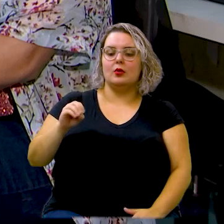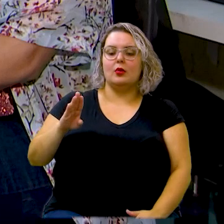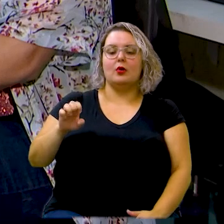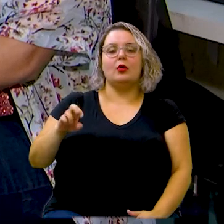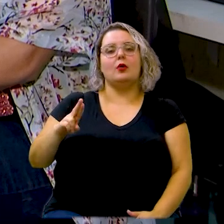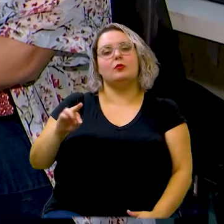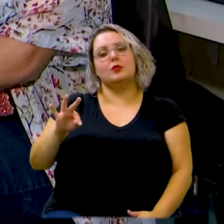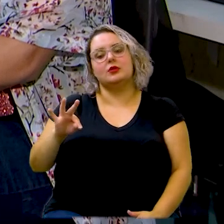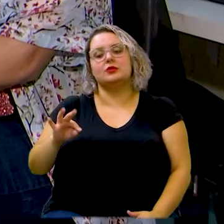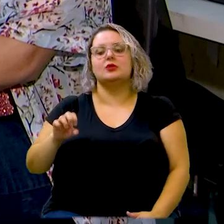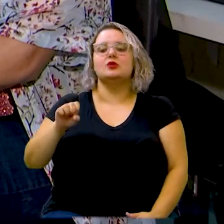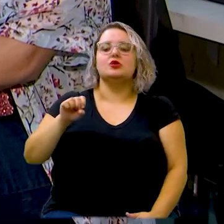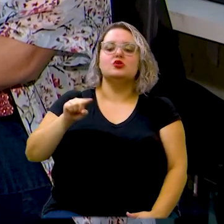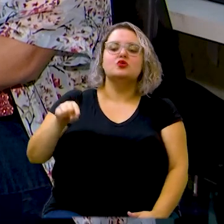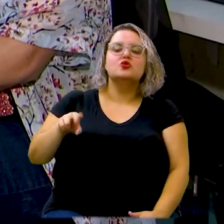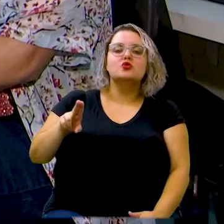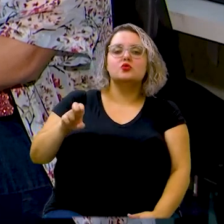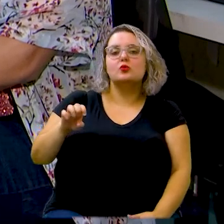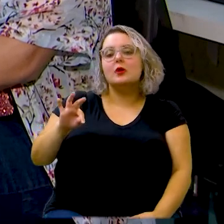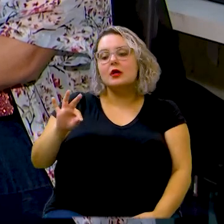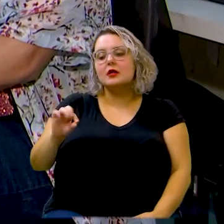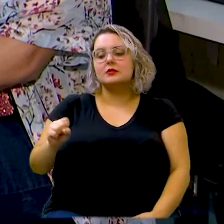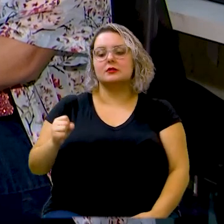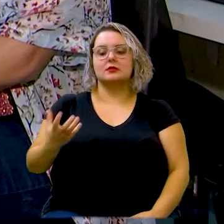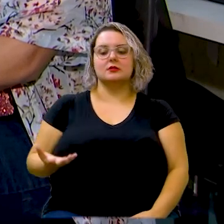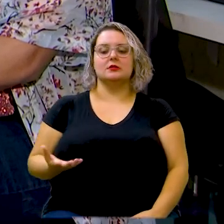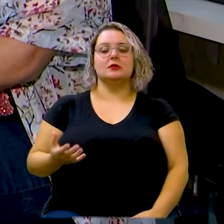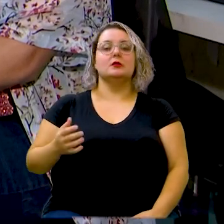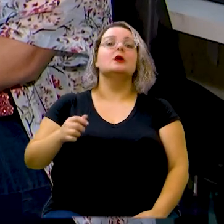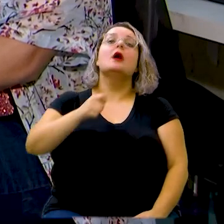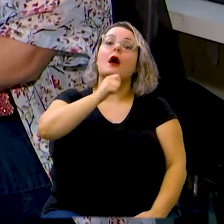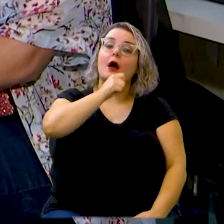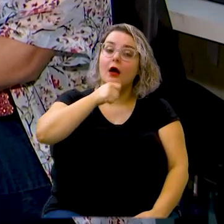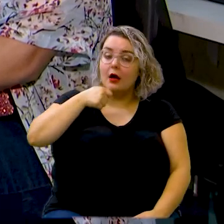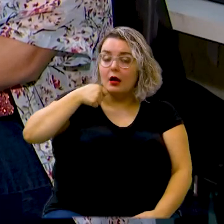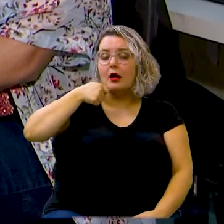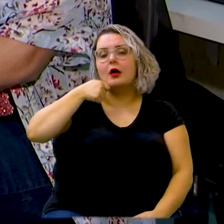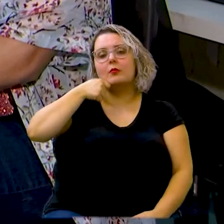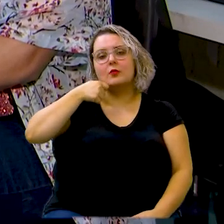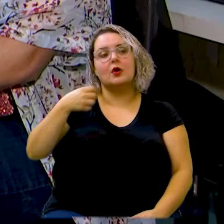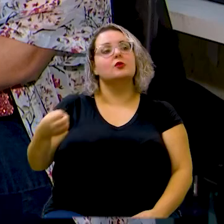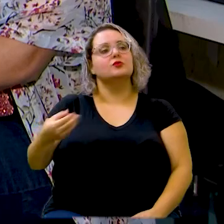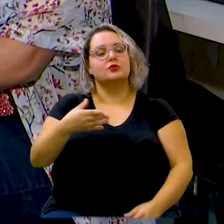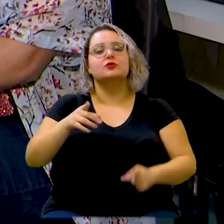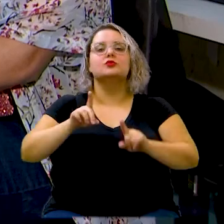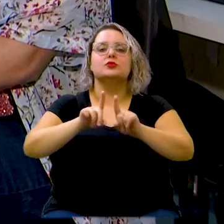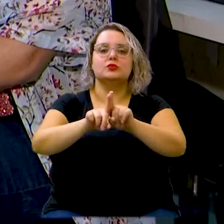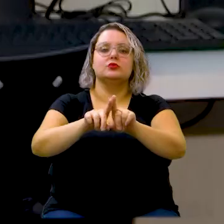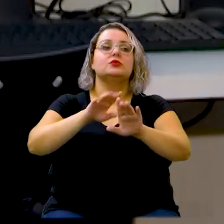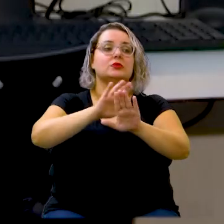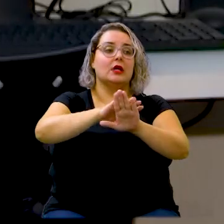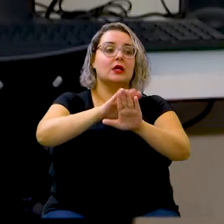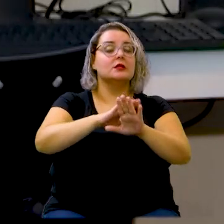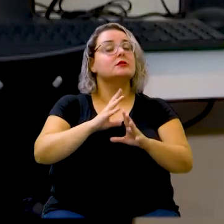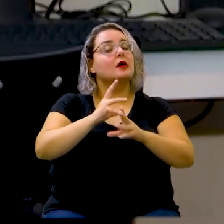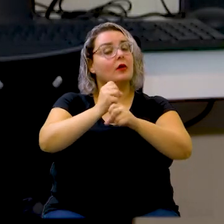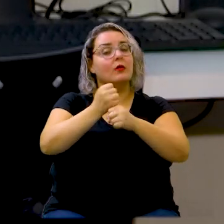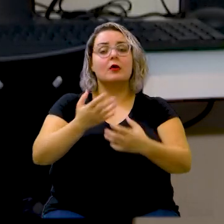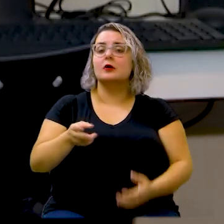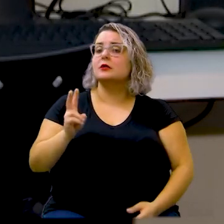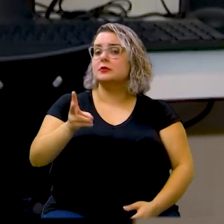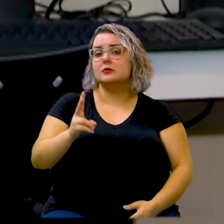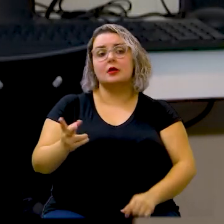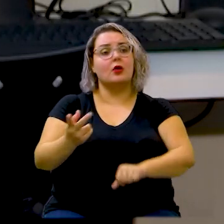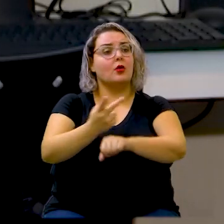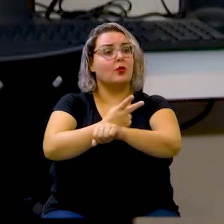a Zoetis, a Amazon é uma das novos parceiros da Ação Forte, e estão sempre